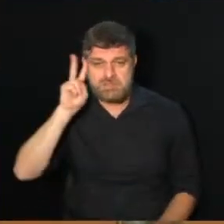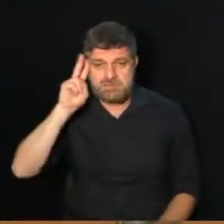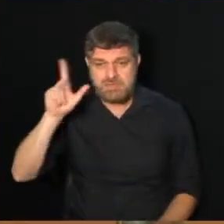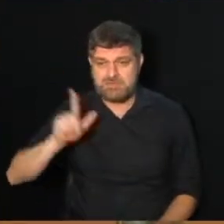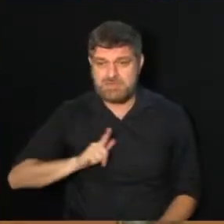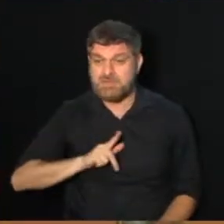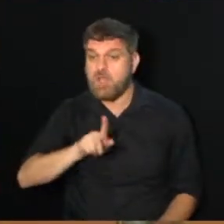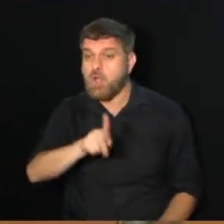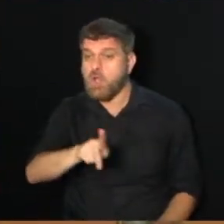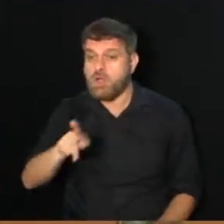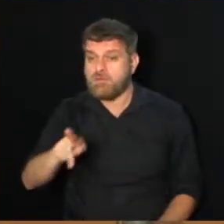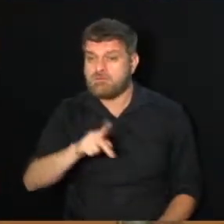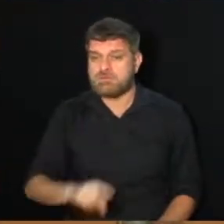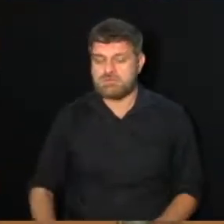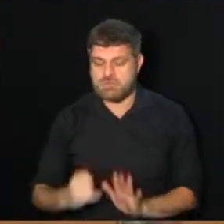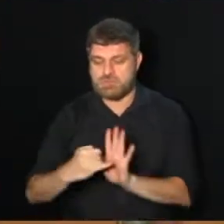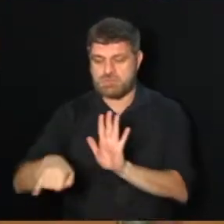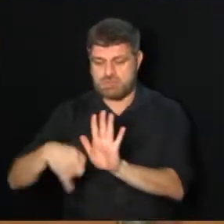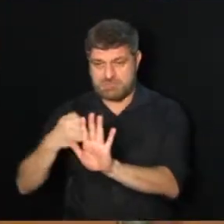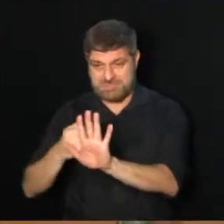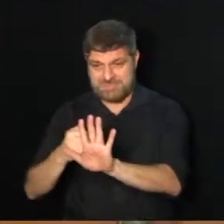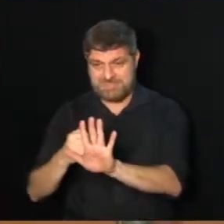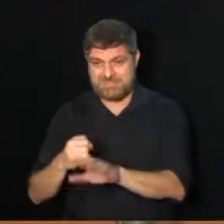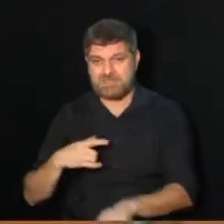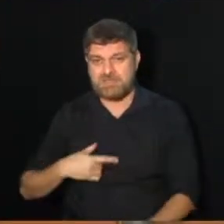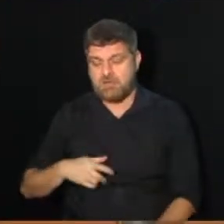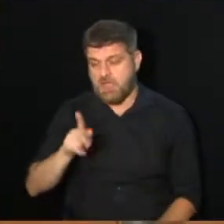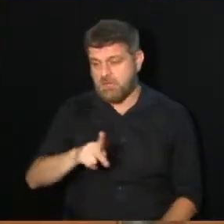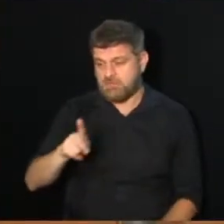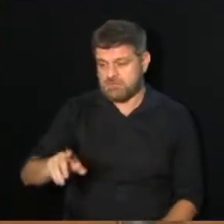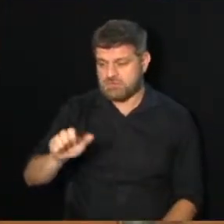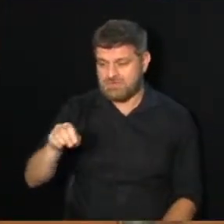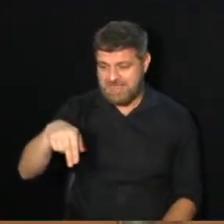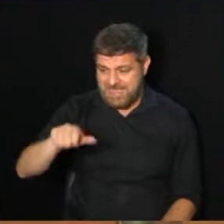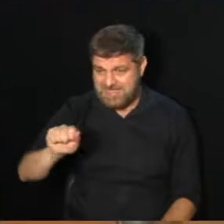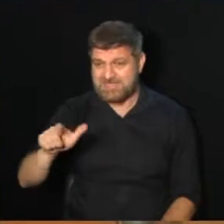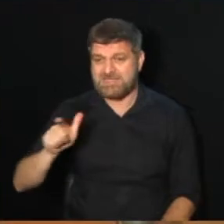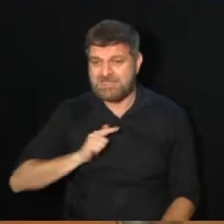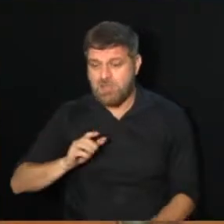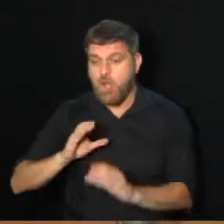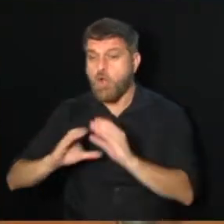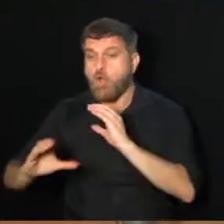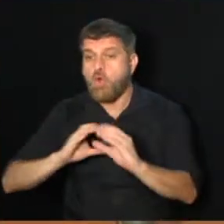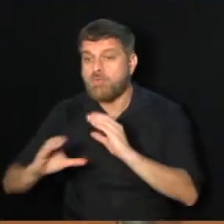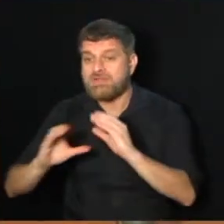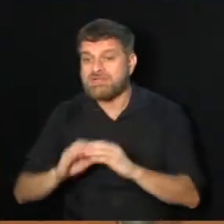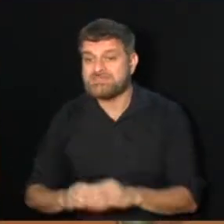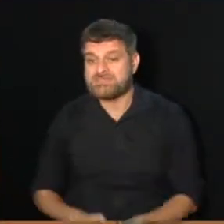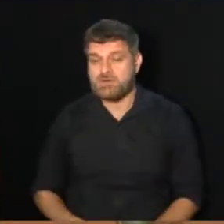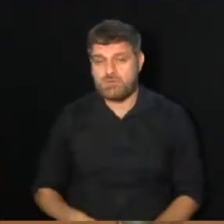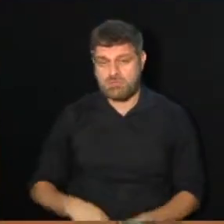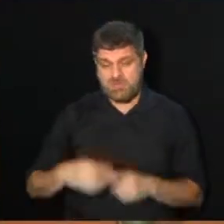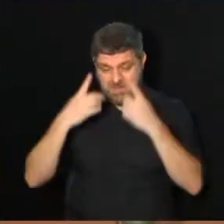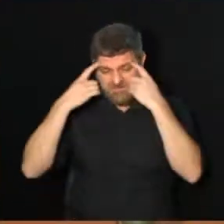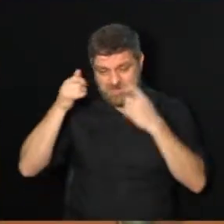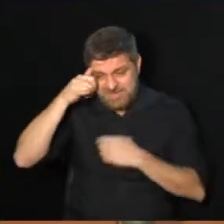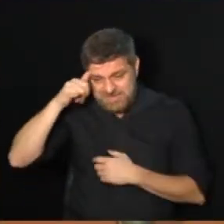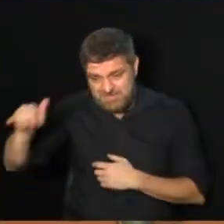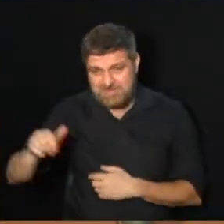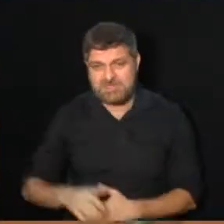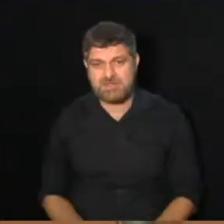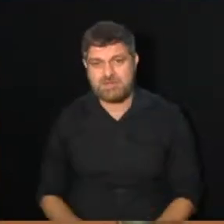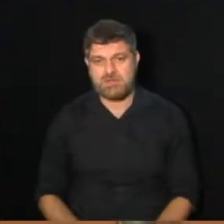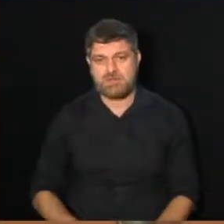com os professores Júlio de Mesquita, com a professora Ana Alvarenga, que está aqui, sobre CNV, Comunicação Não Violenta. Temos uma agenda que